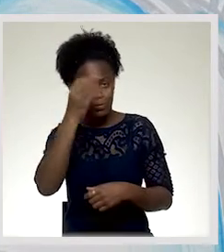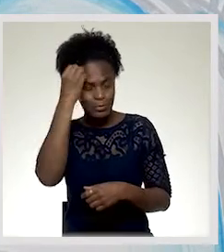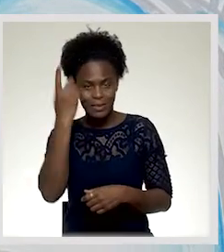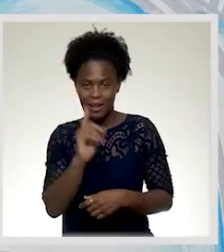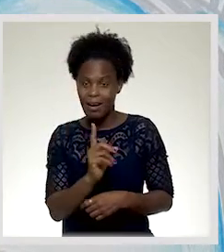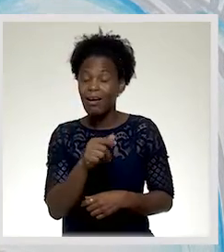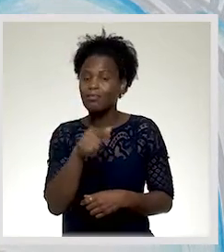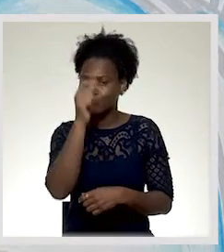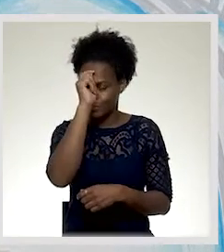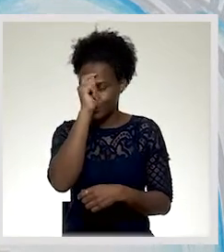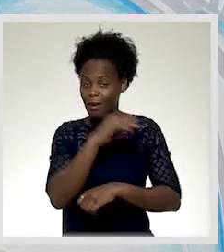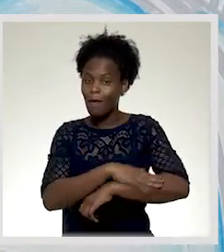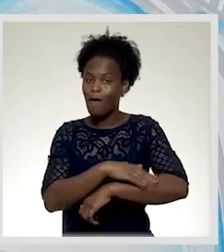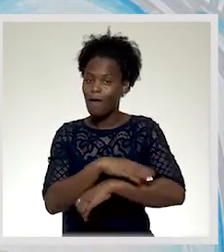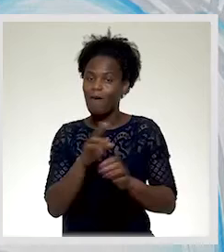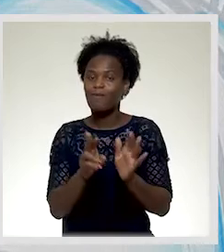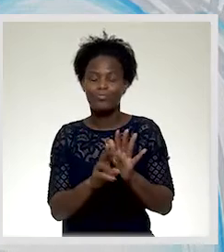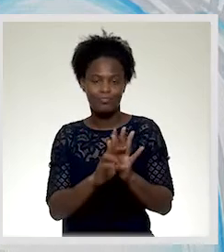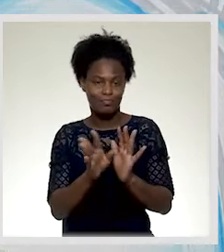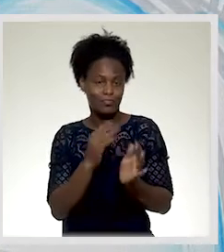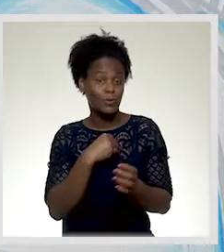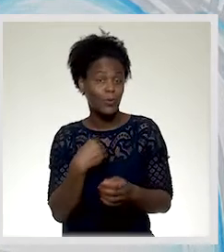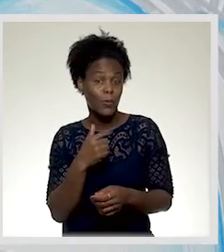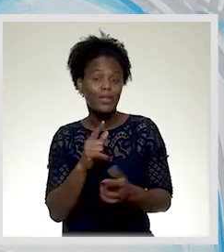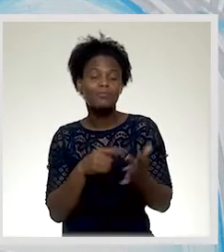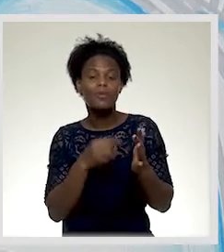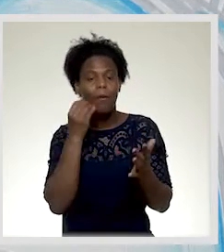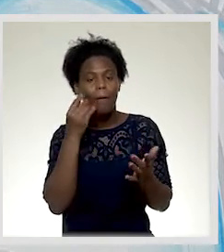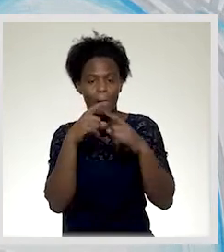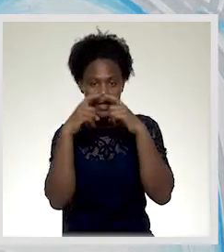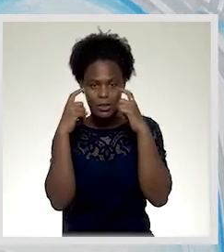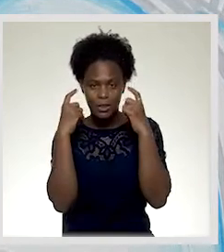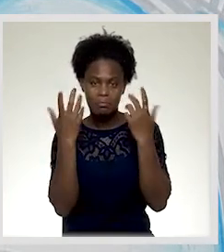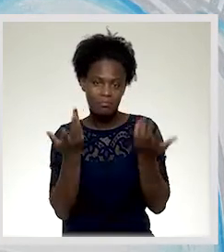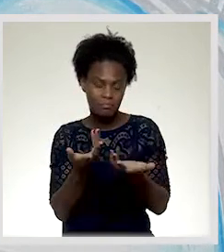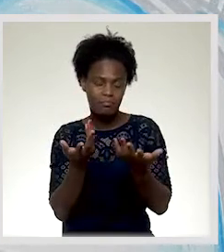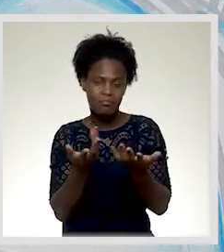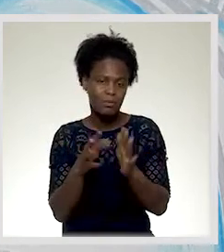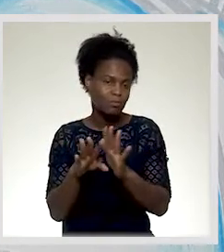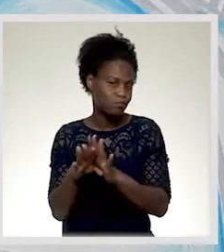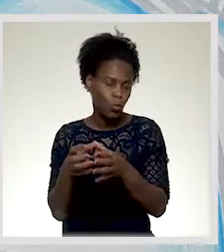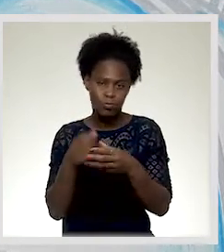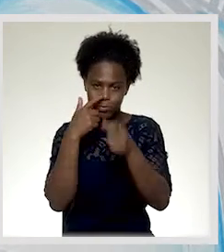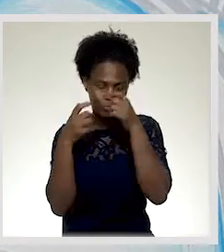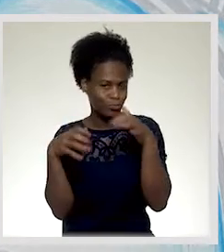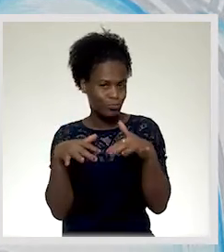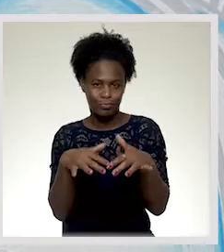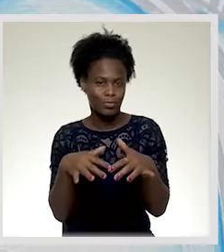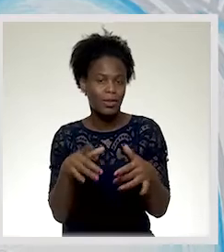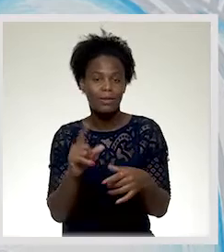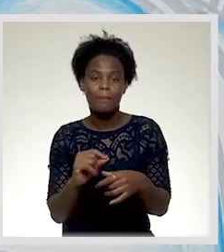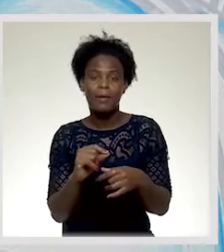não esqueçam de cumprir as normas sanitárias, como utilizar máscaras, evitar